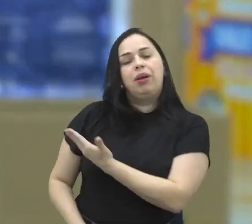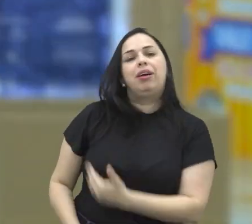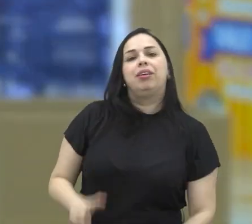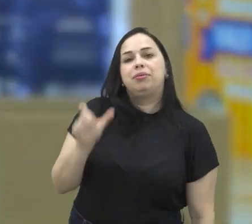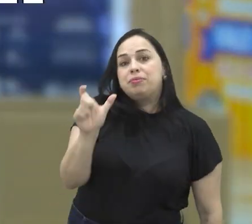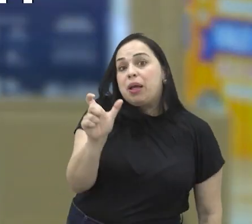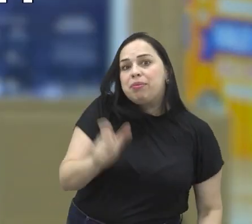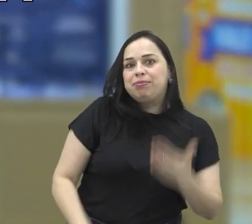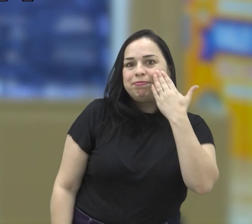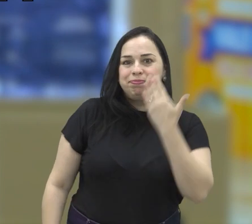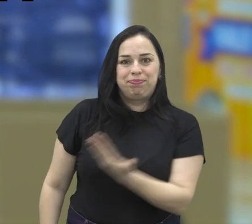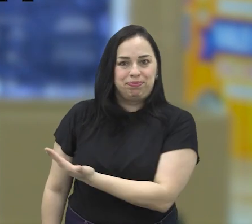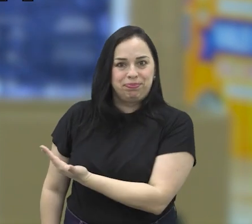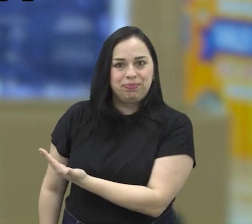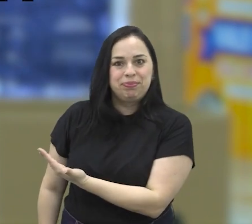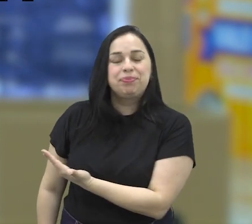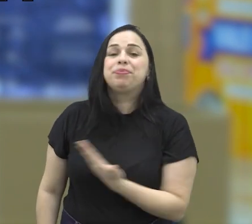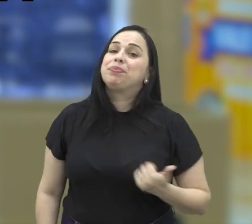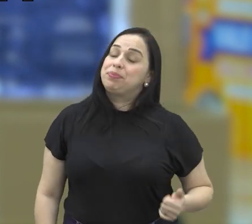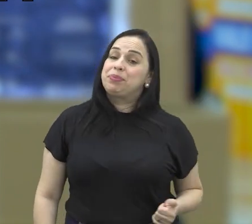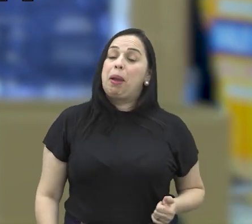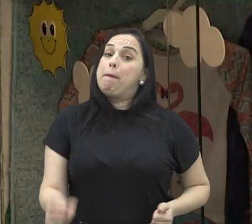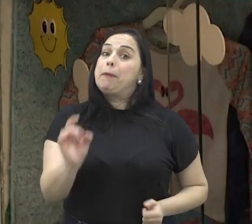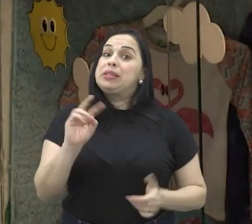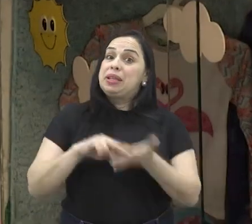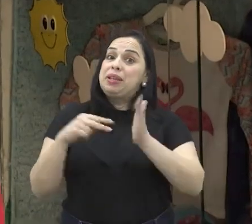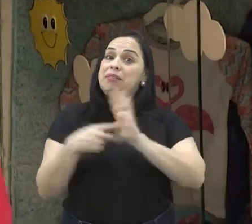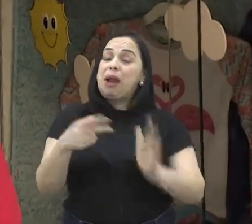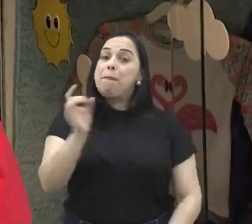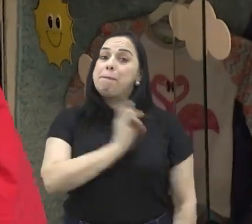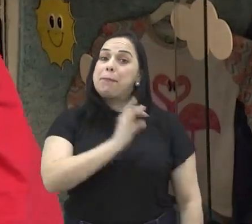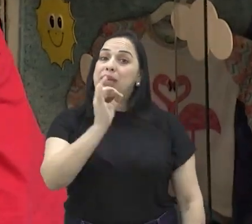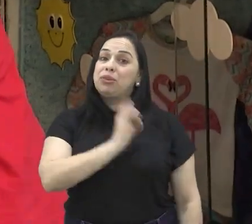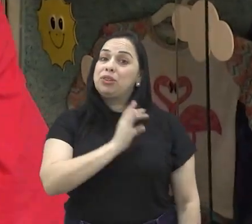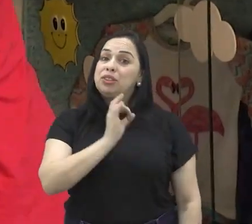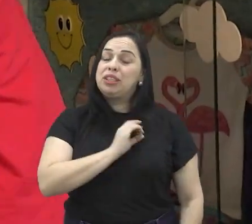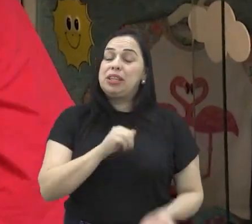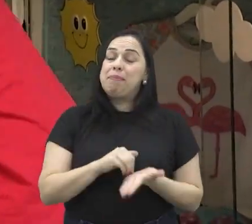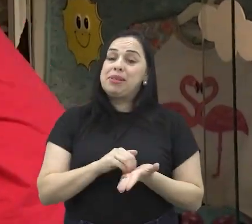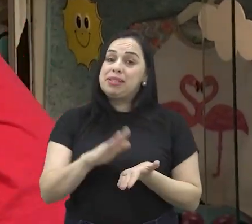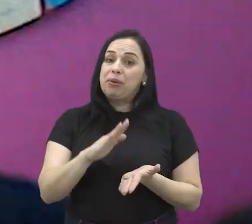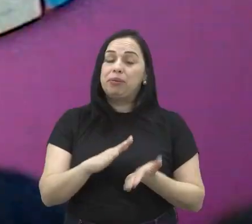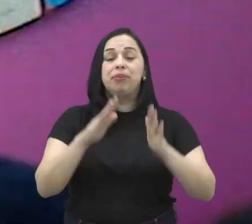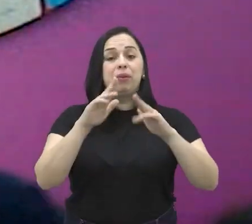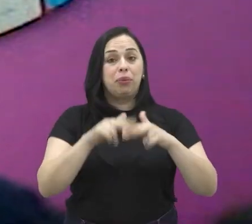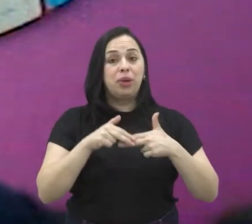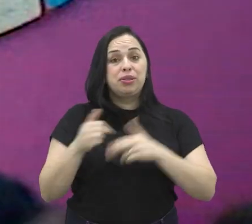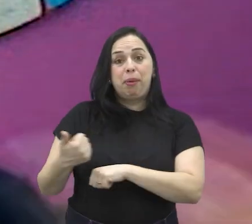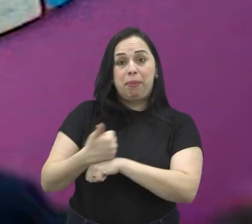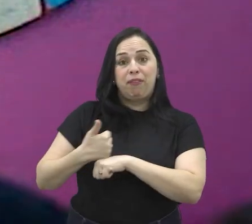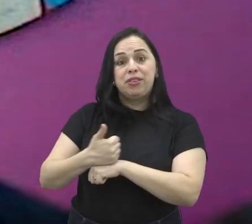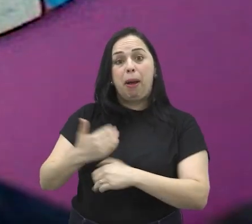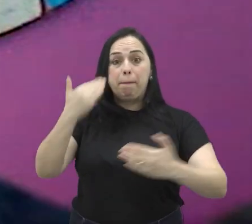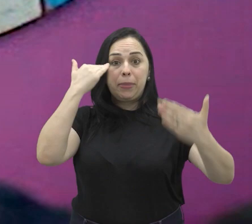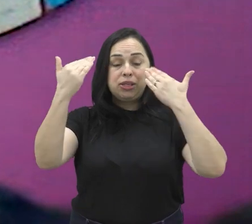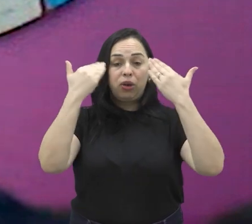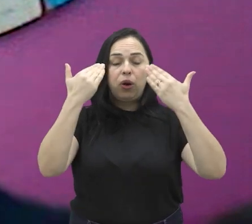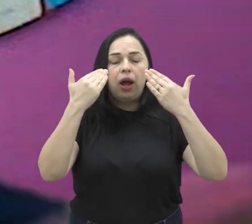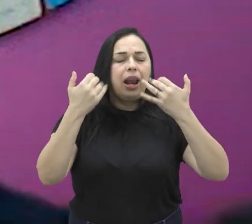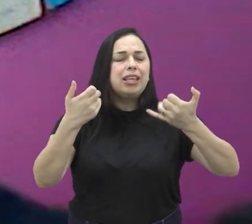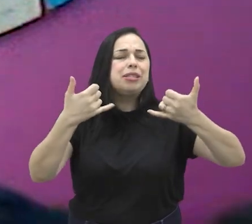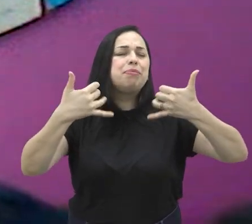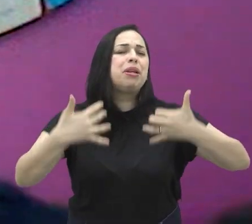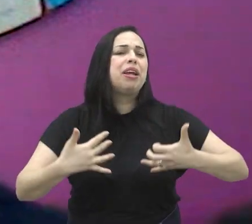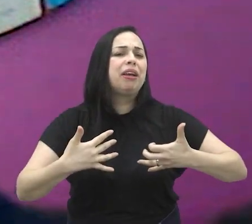termo FOGLO, Fear of Getting Laid Off, ou medo de ser demitido em português. Essa psicóloga explica que